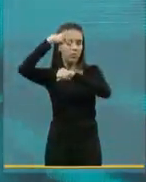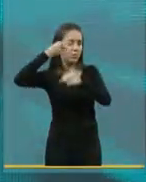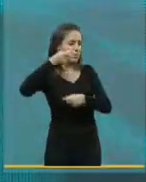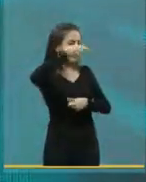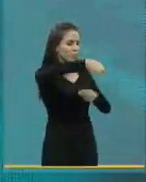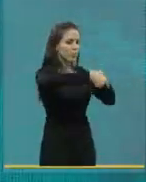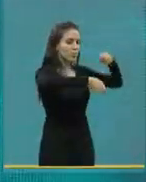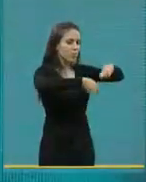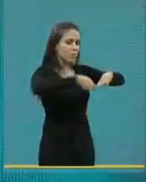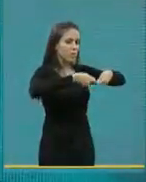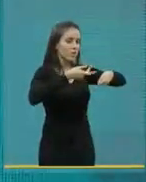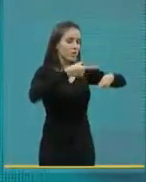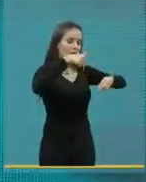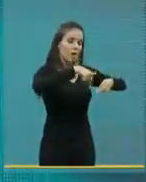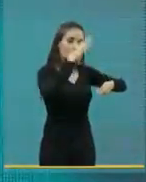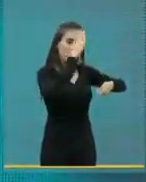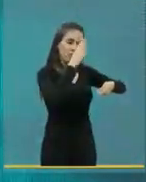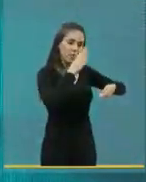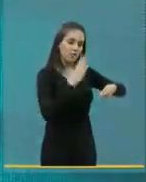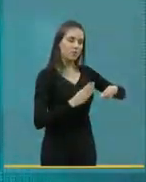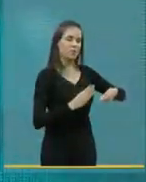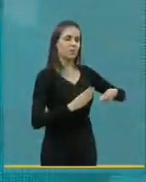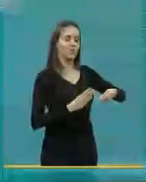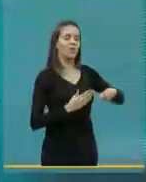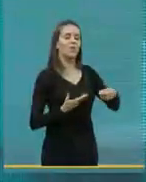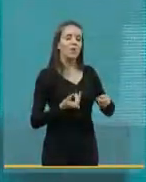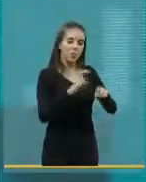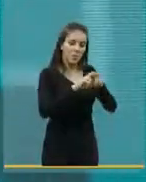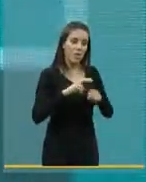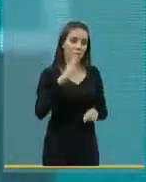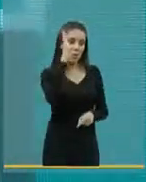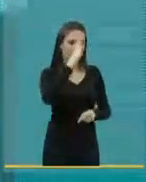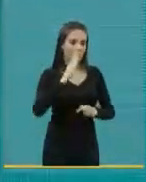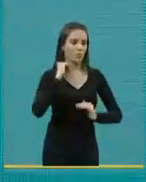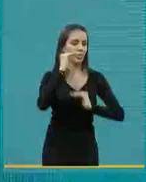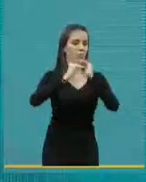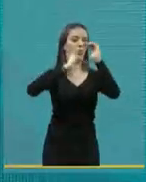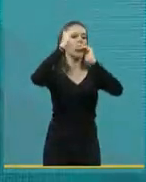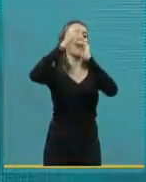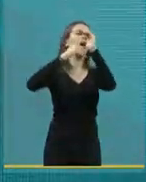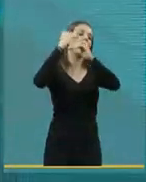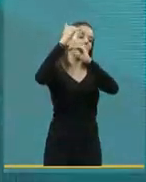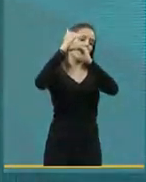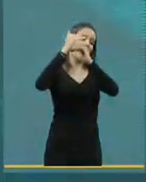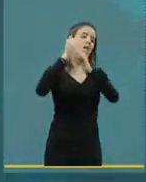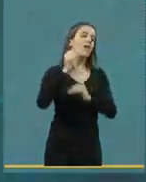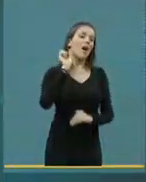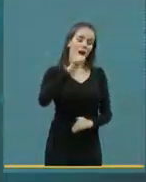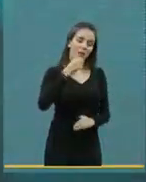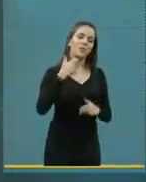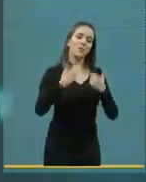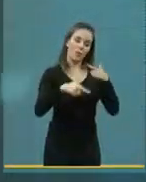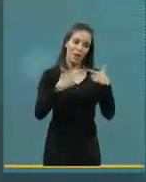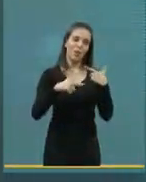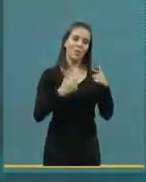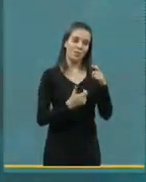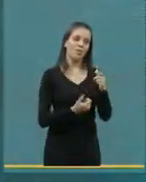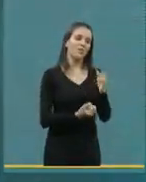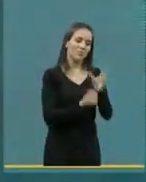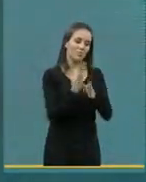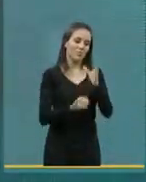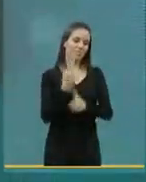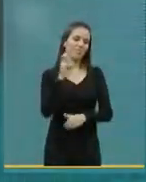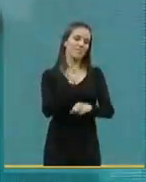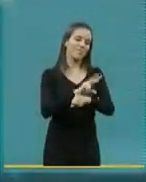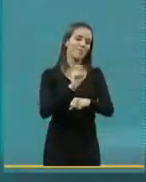aplicar recursos no brasil fazendo com que o país cresça a isim os empregos são criados e aí nós